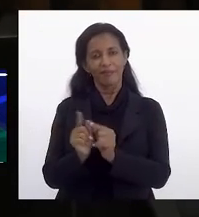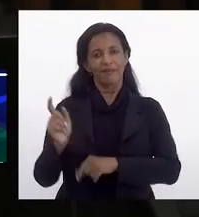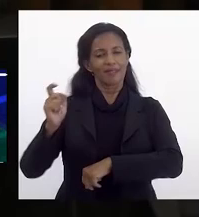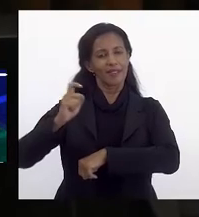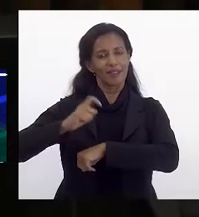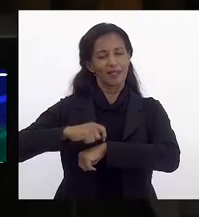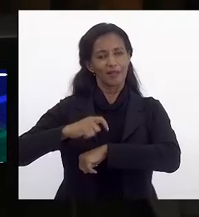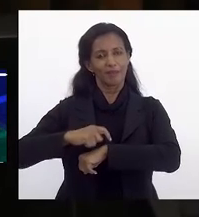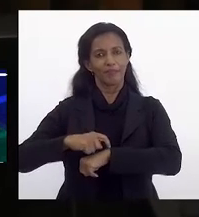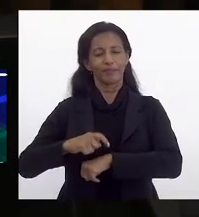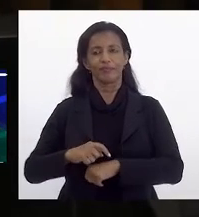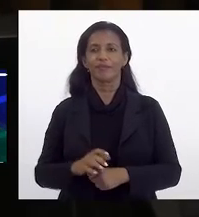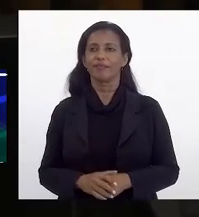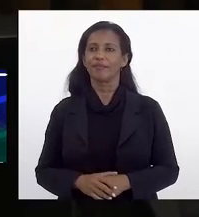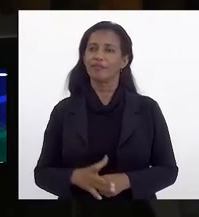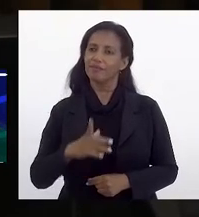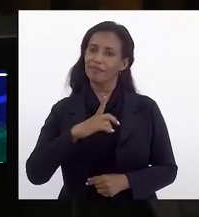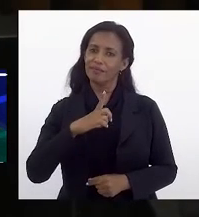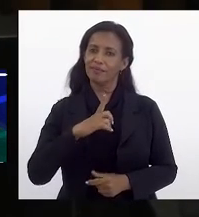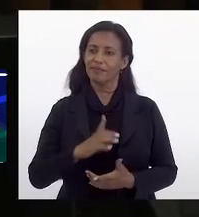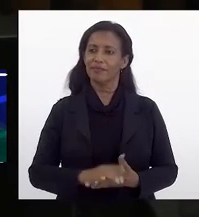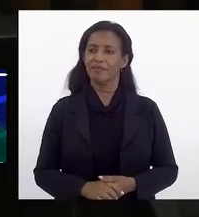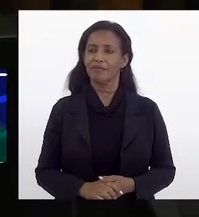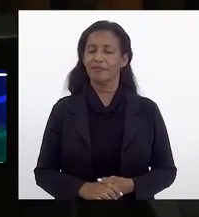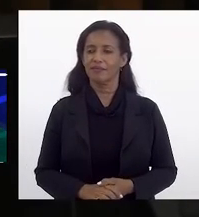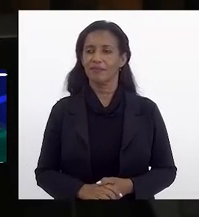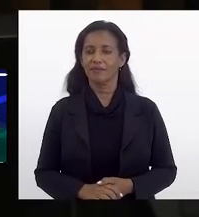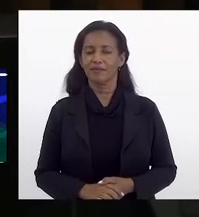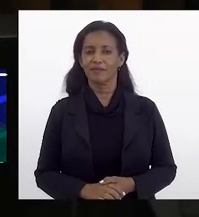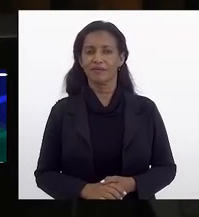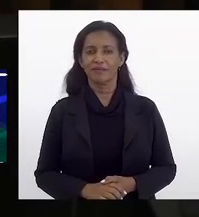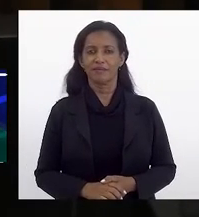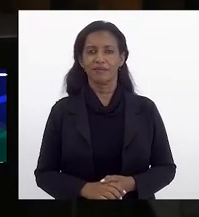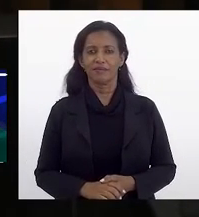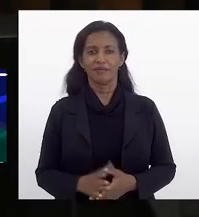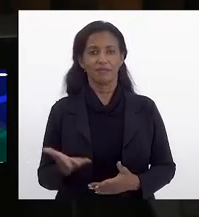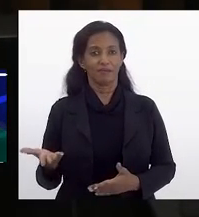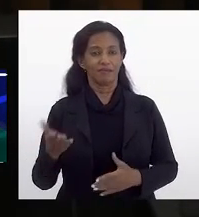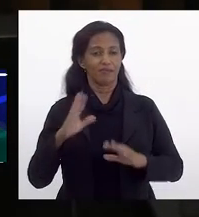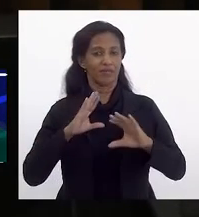tempo que ainda me resta feita a comunicação,